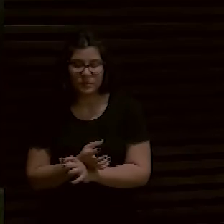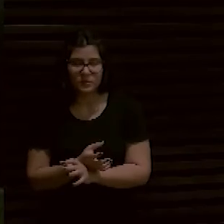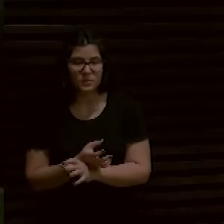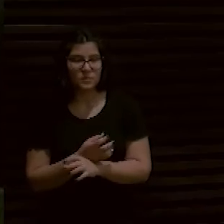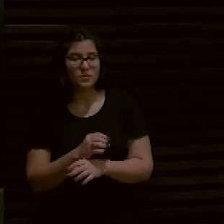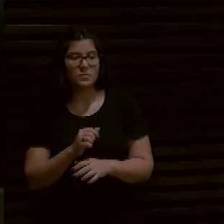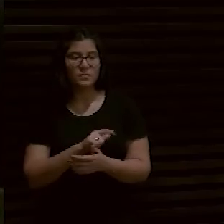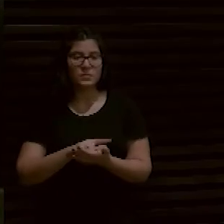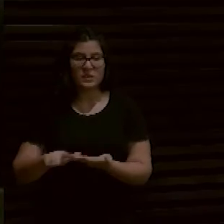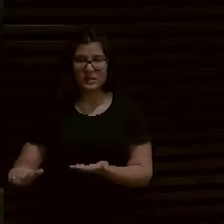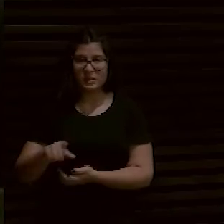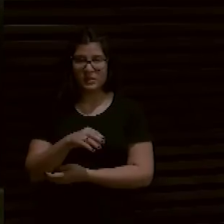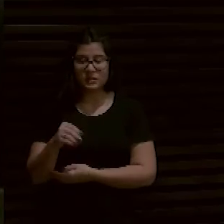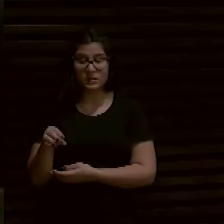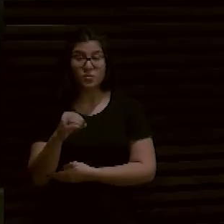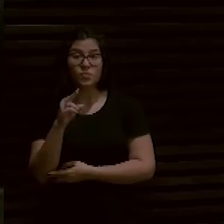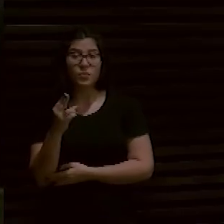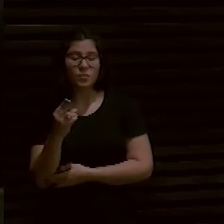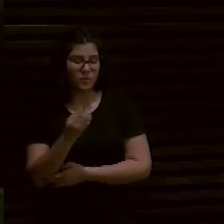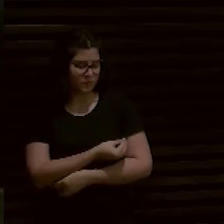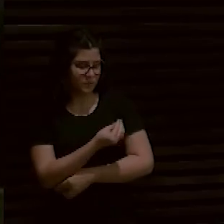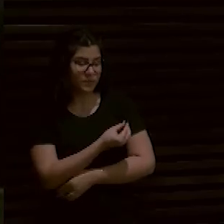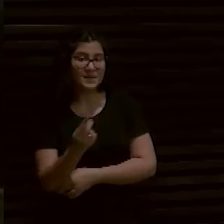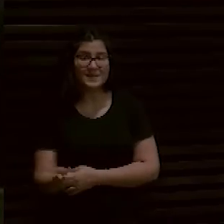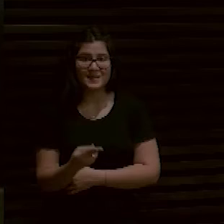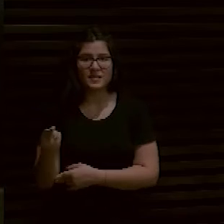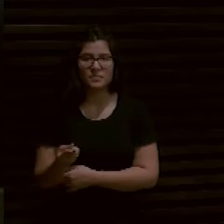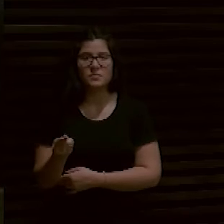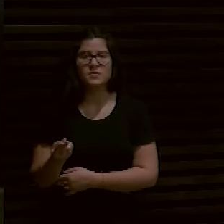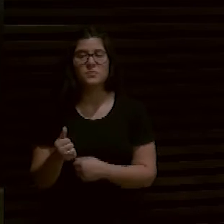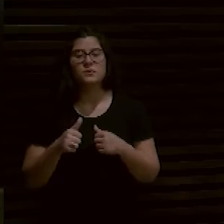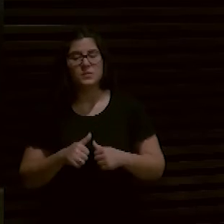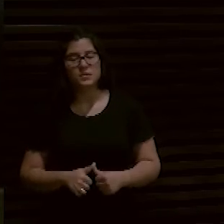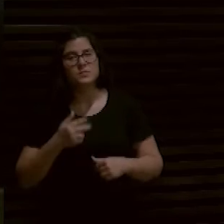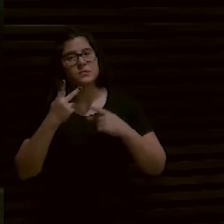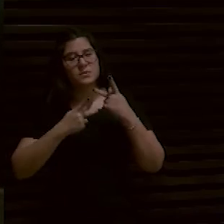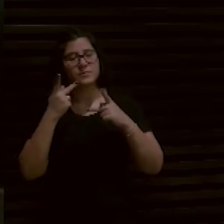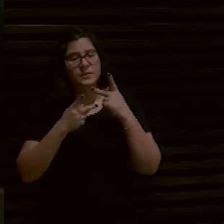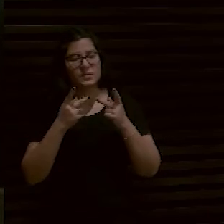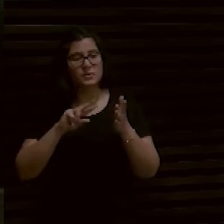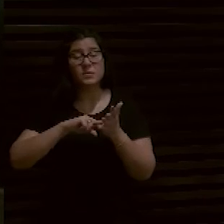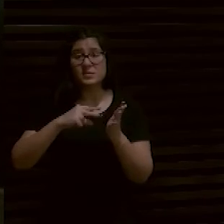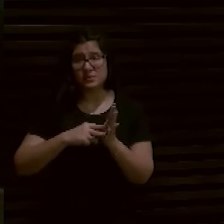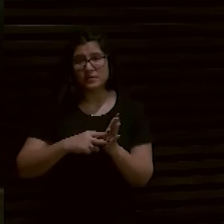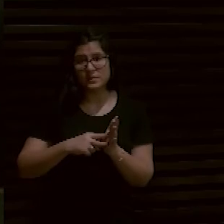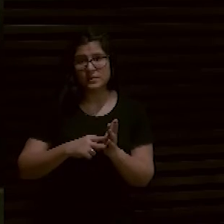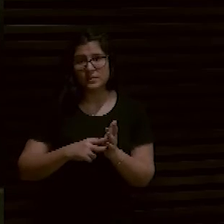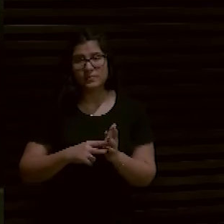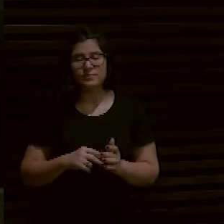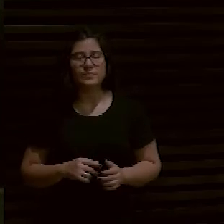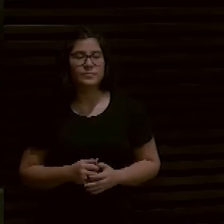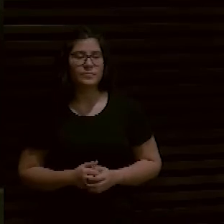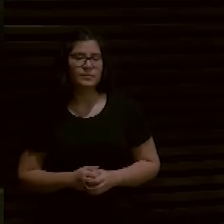vida eternamente. É esse o contexto, é isso que está dizendo. E não tem por que torcer essa mensagem